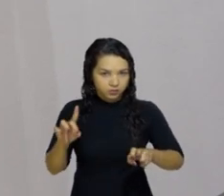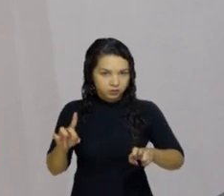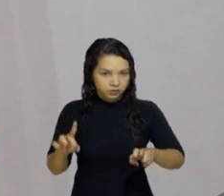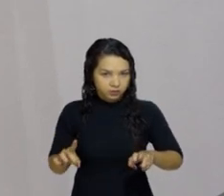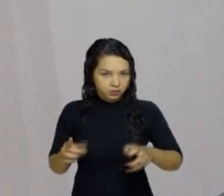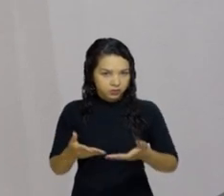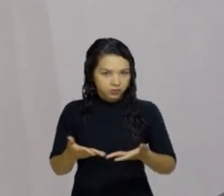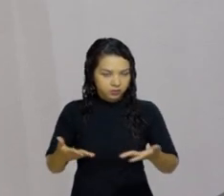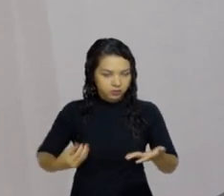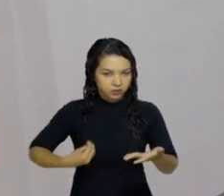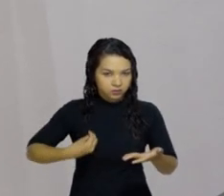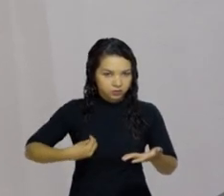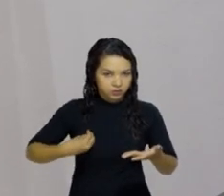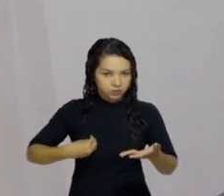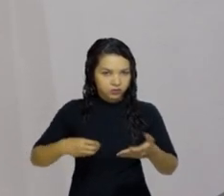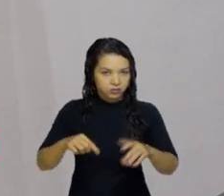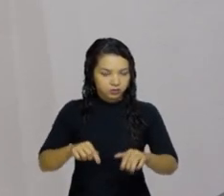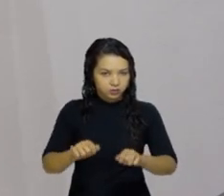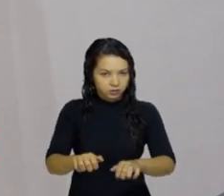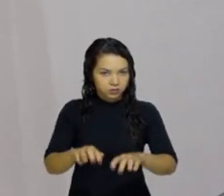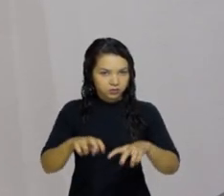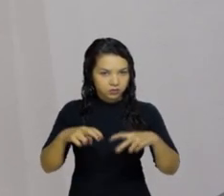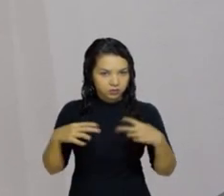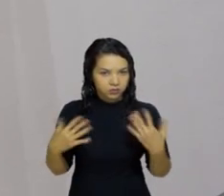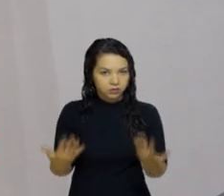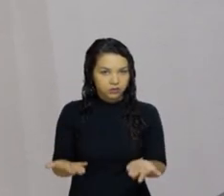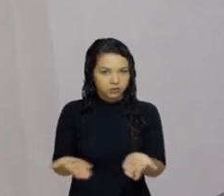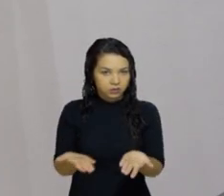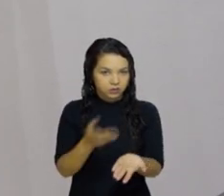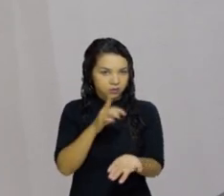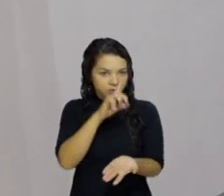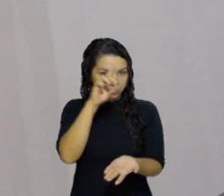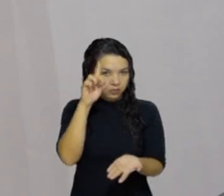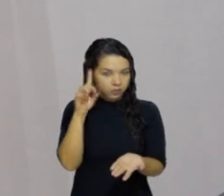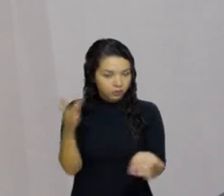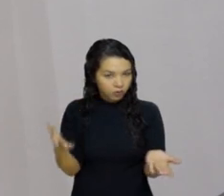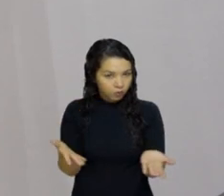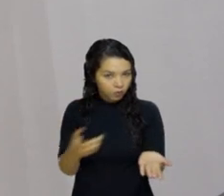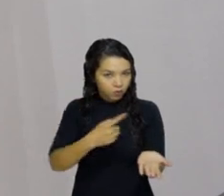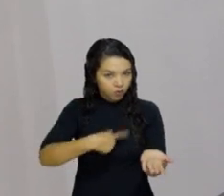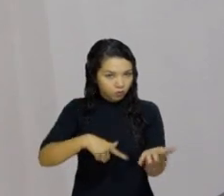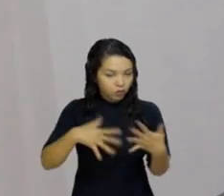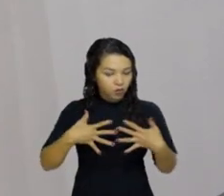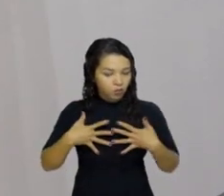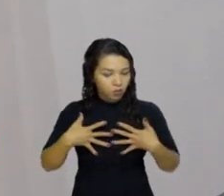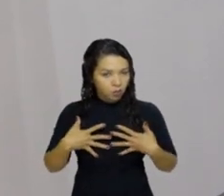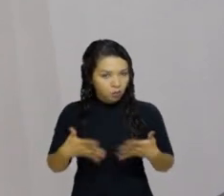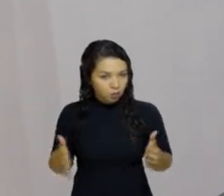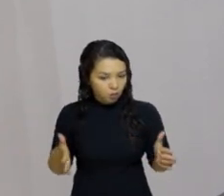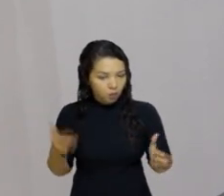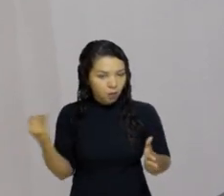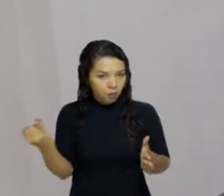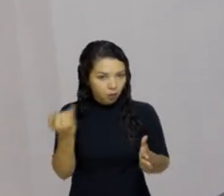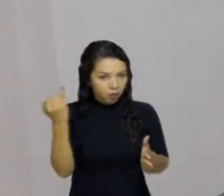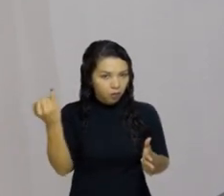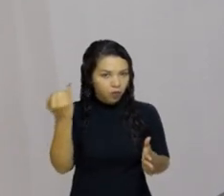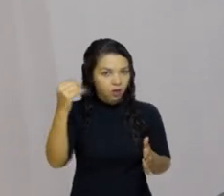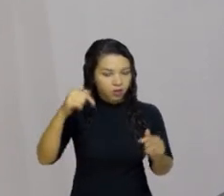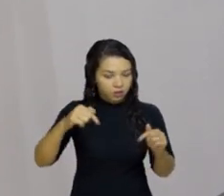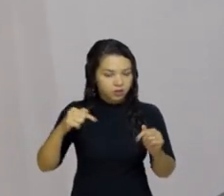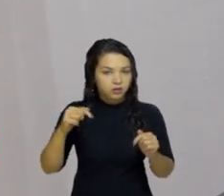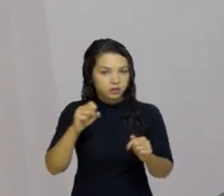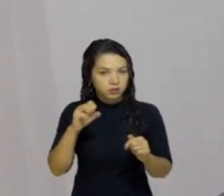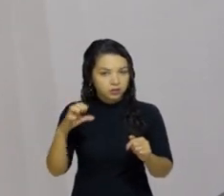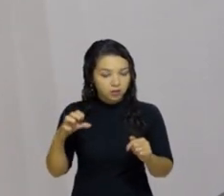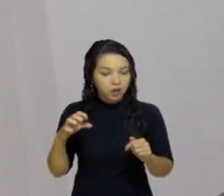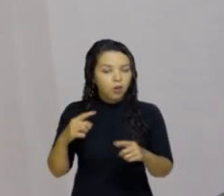sessão. No dia de hoje, teremos um momento importante em Santa Catarina. Estamos